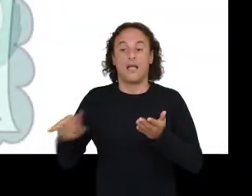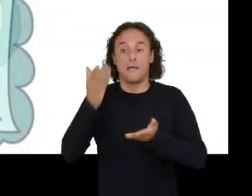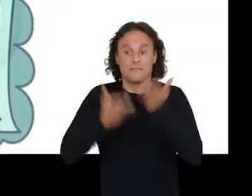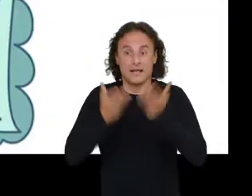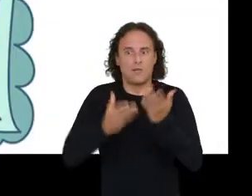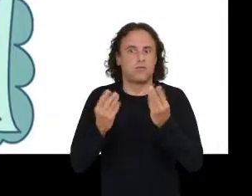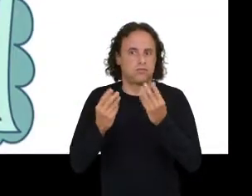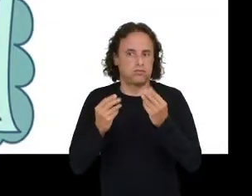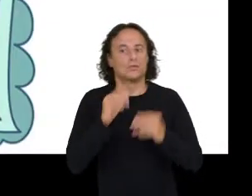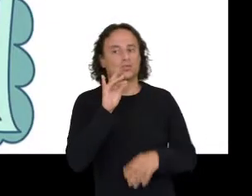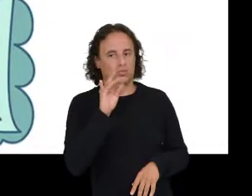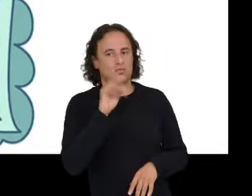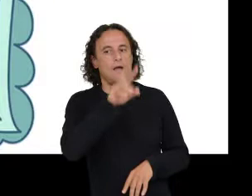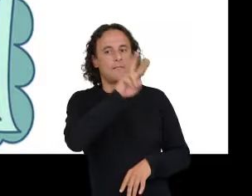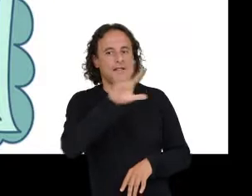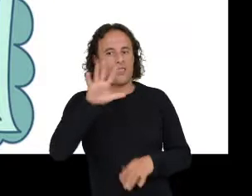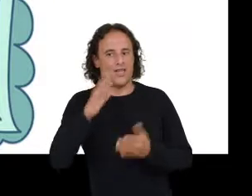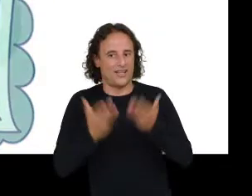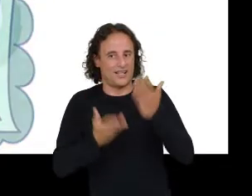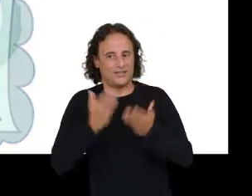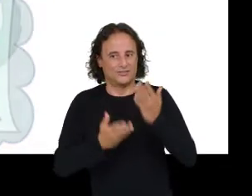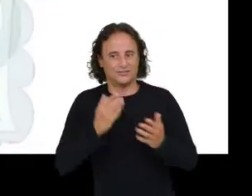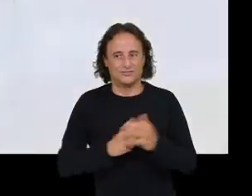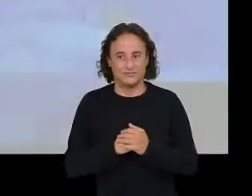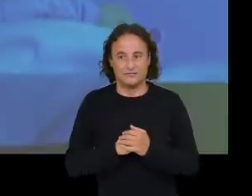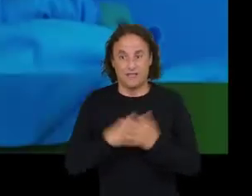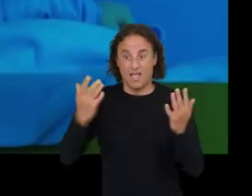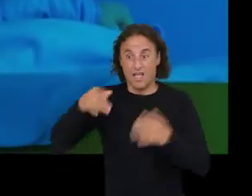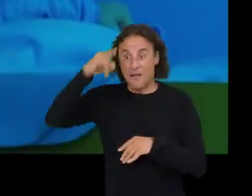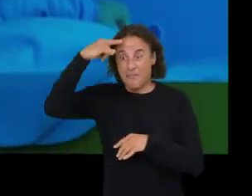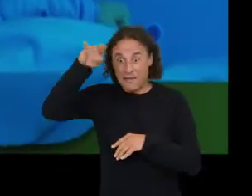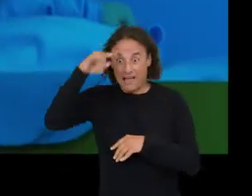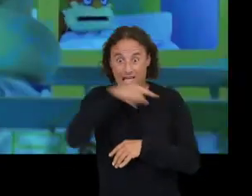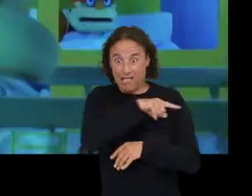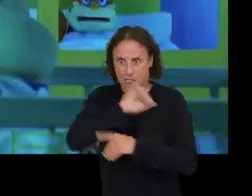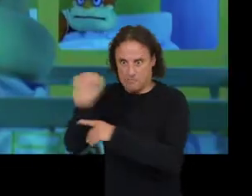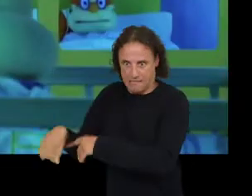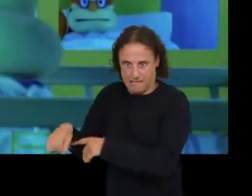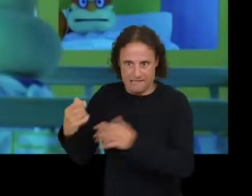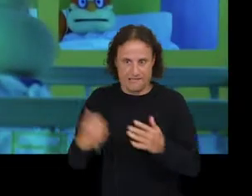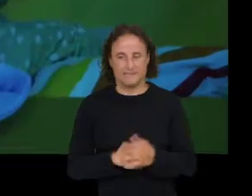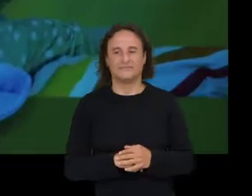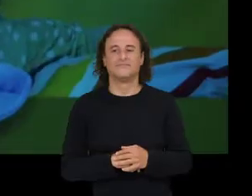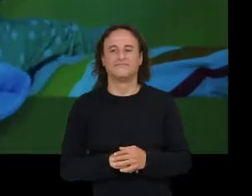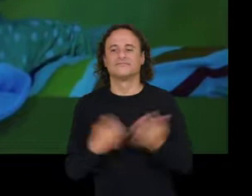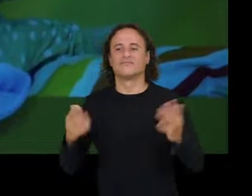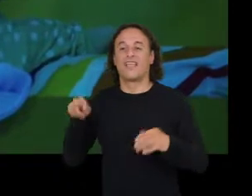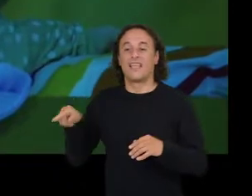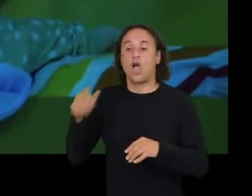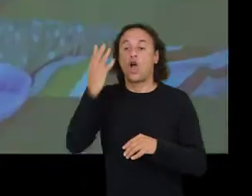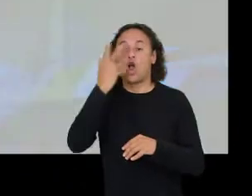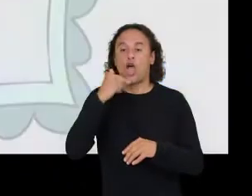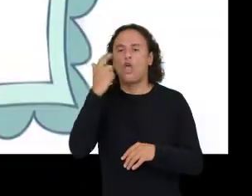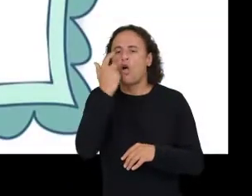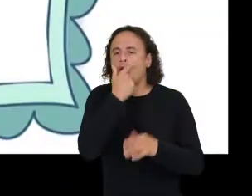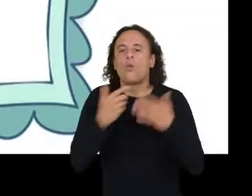Sí, 25 kilos. ¡Pesa máis cunha vaca! ¿Qué sabe desde que corten os